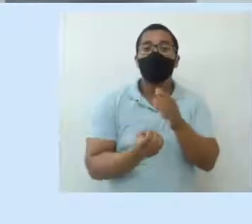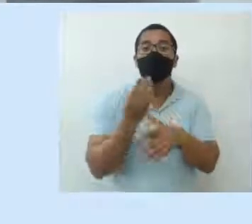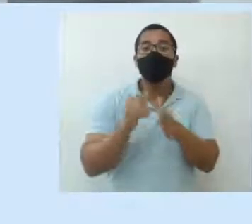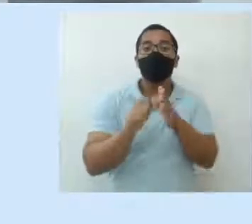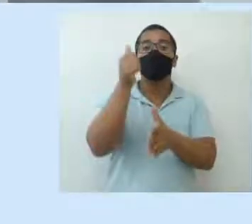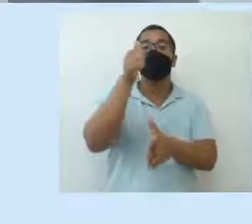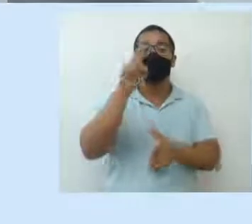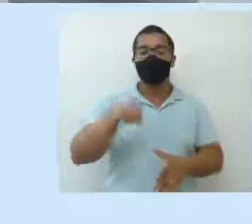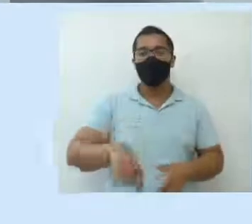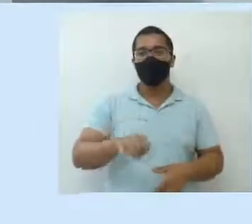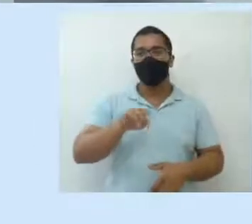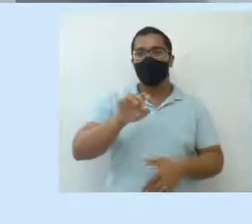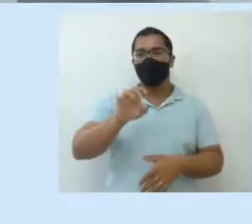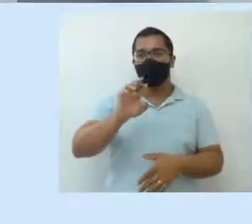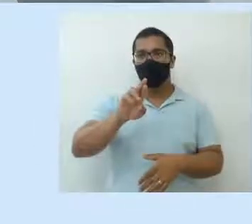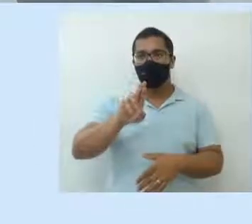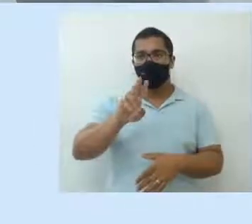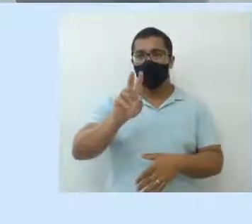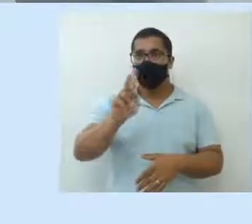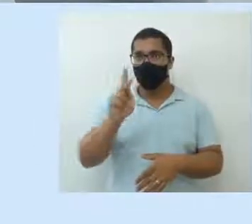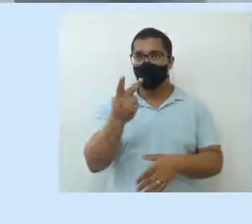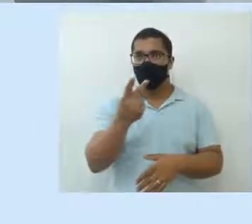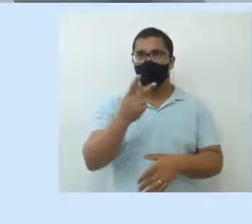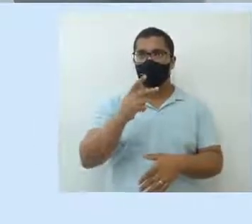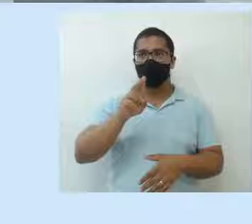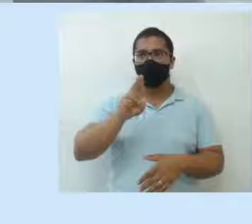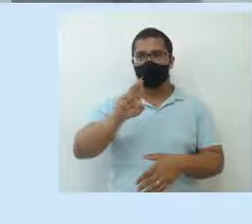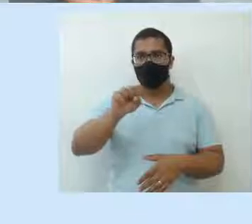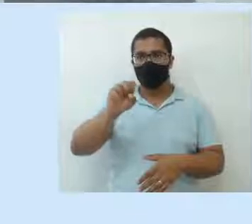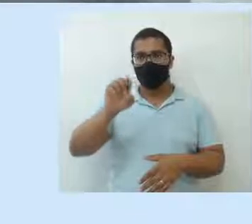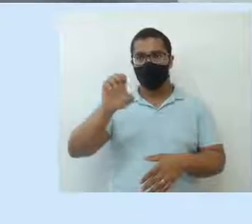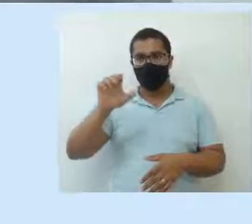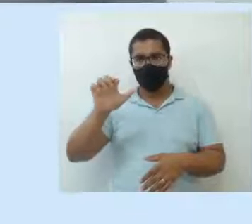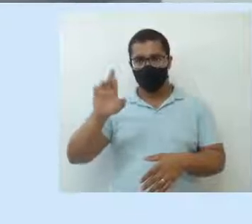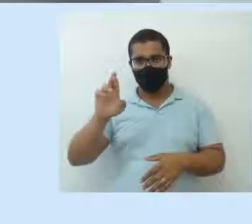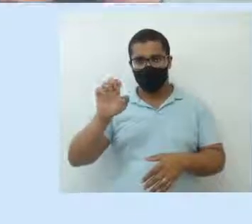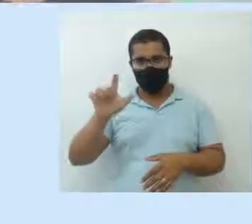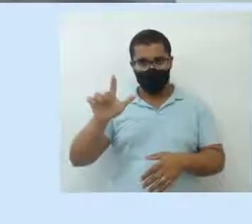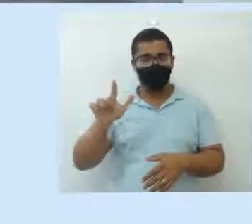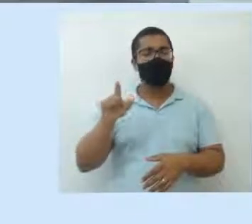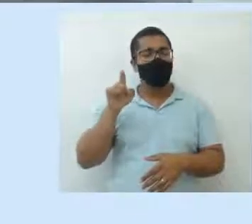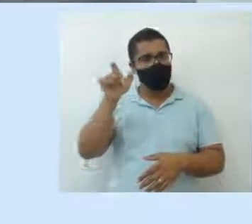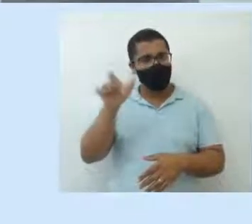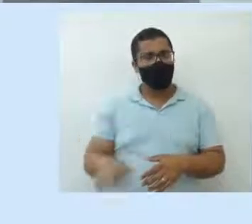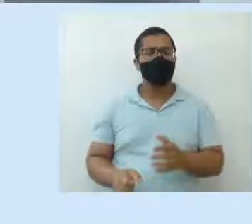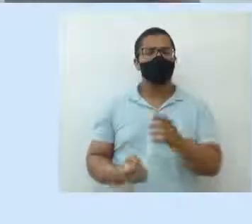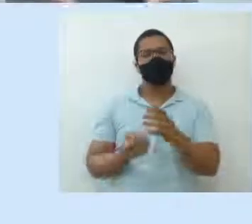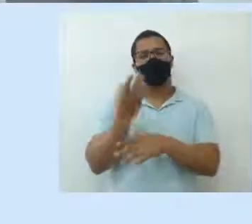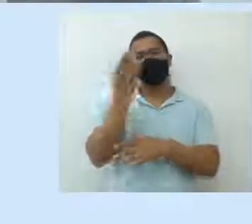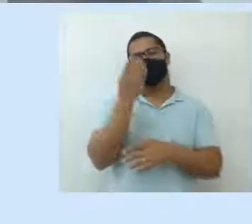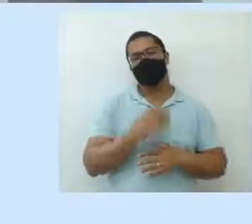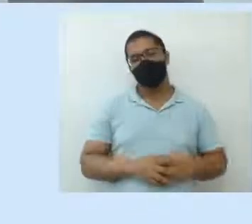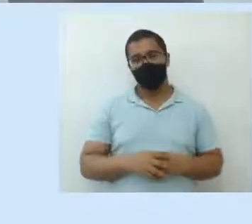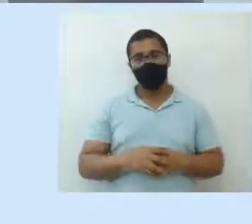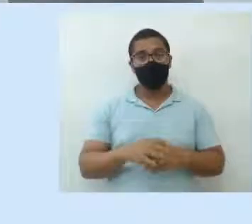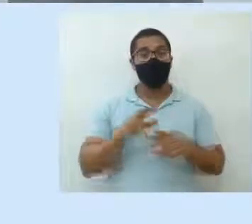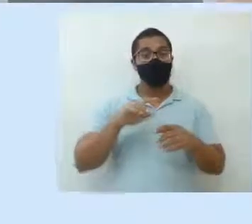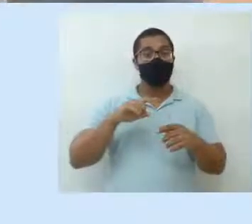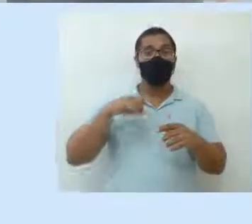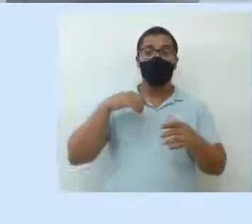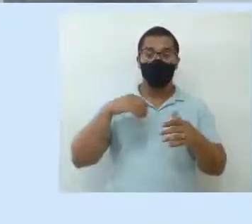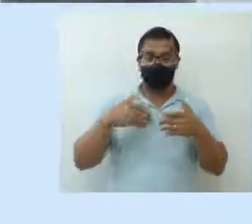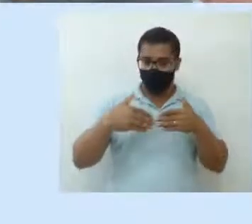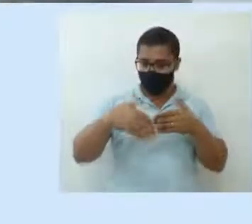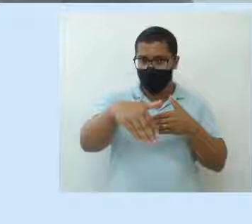Edmund Husserl, esse que nós vimos na reflexão. E desde então tem muitos adeptos na